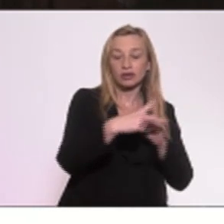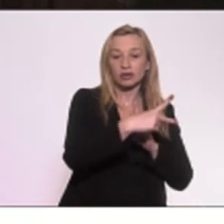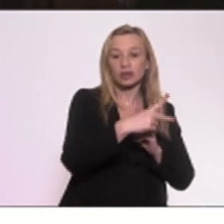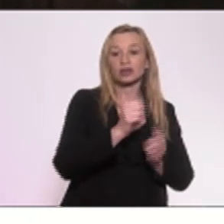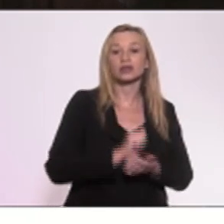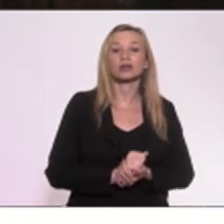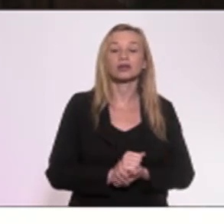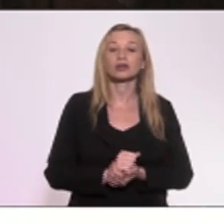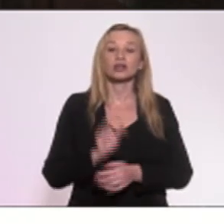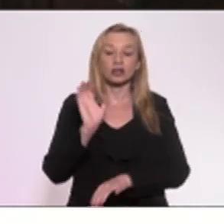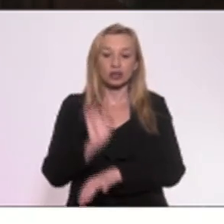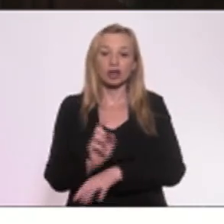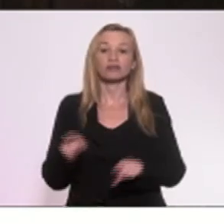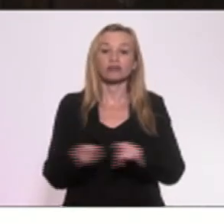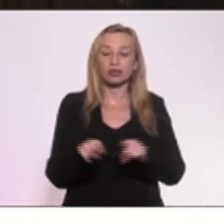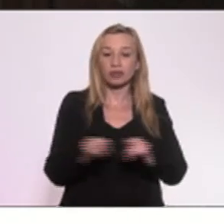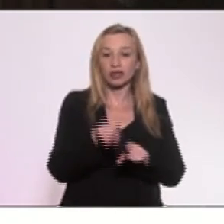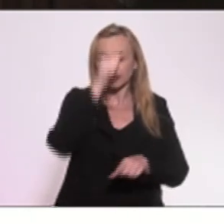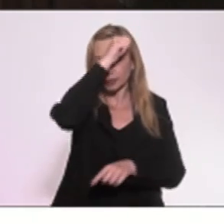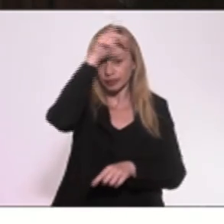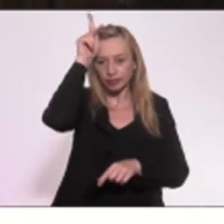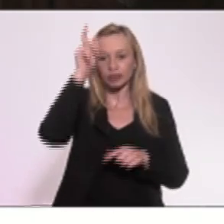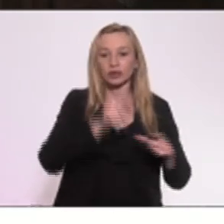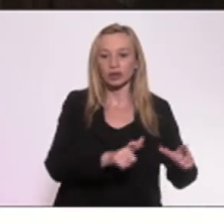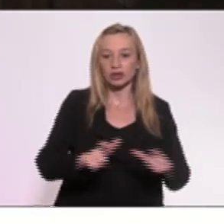estados e municípios.